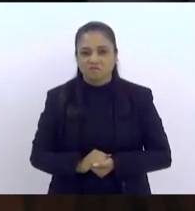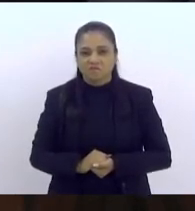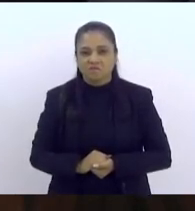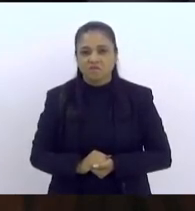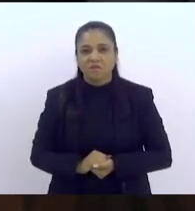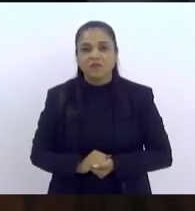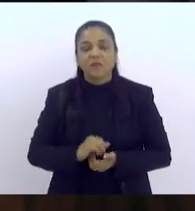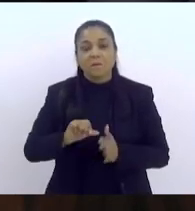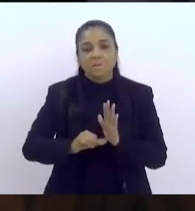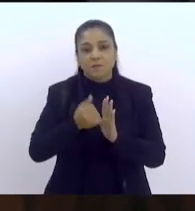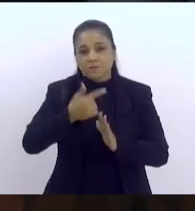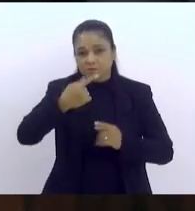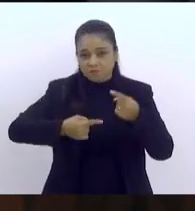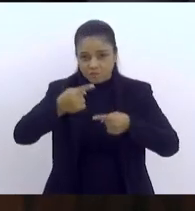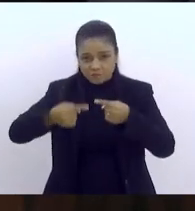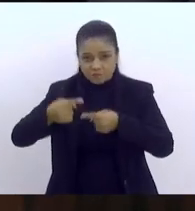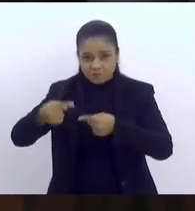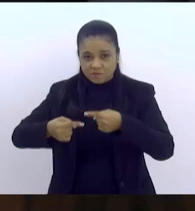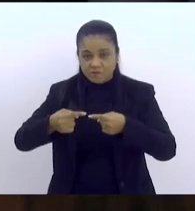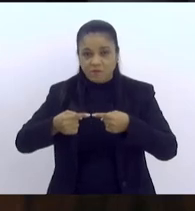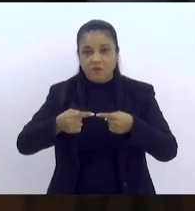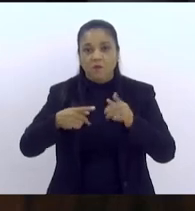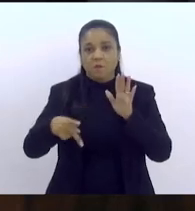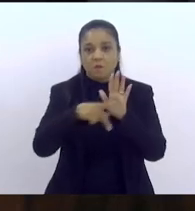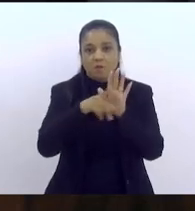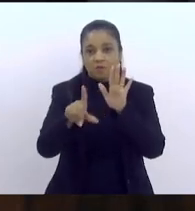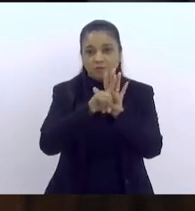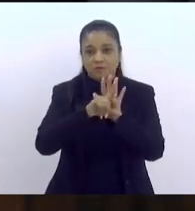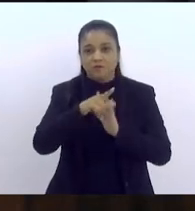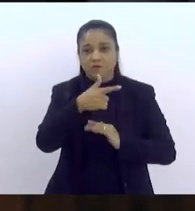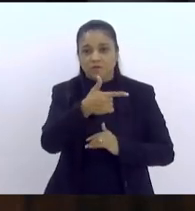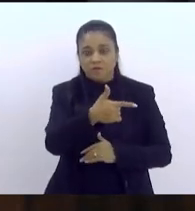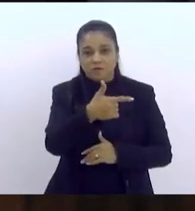Em primeira discussão, projeto de lei número